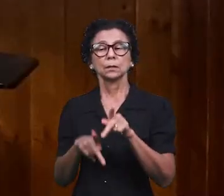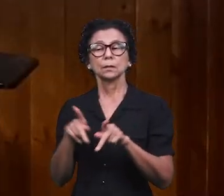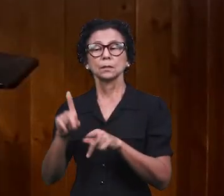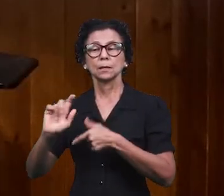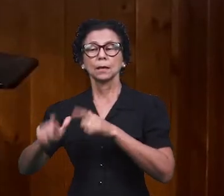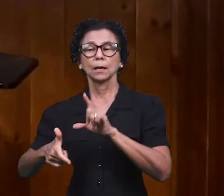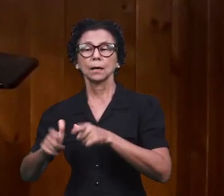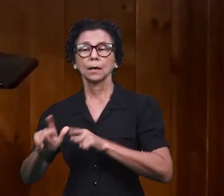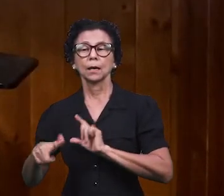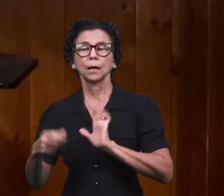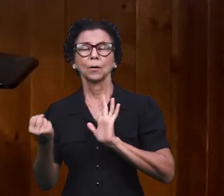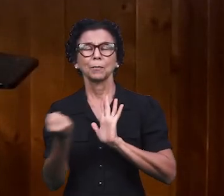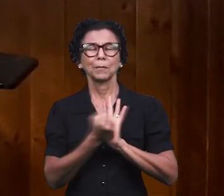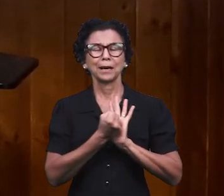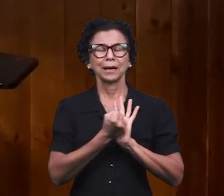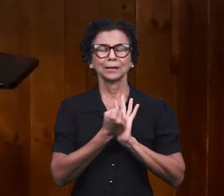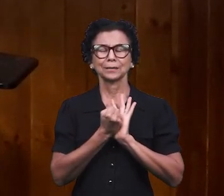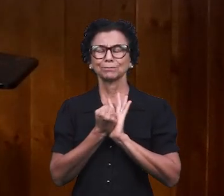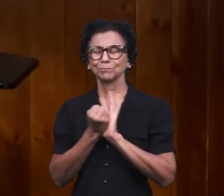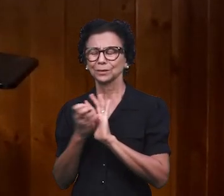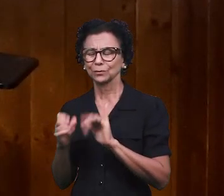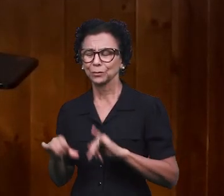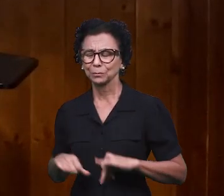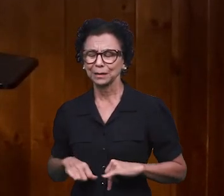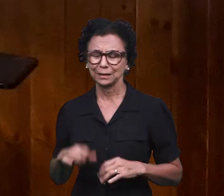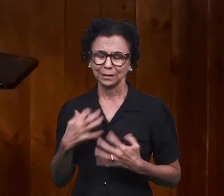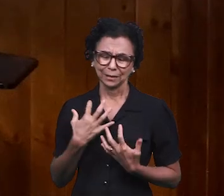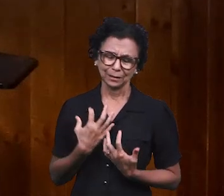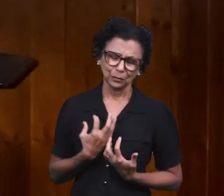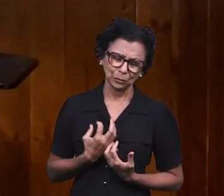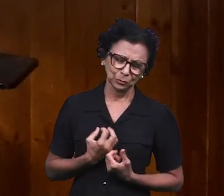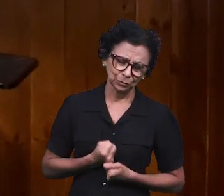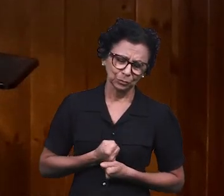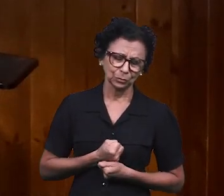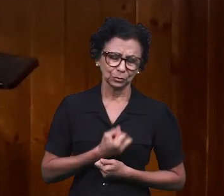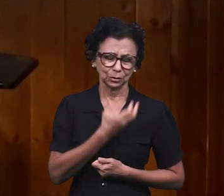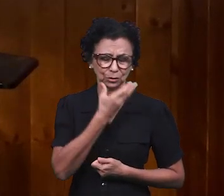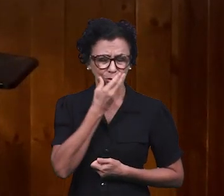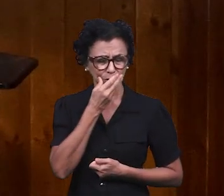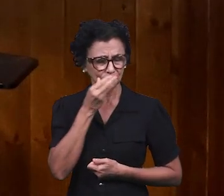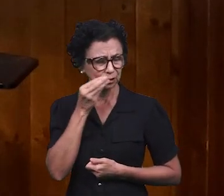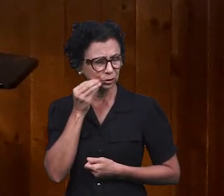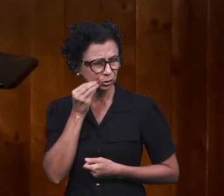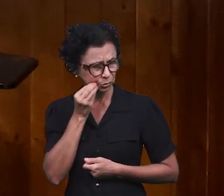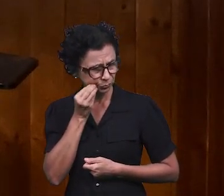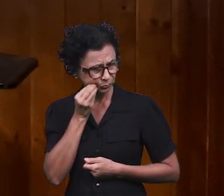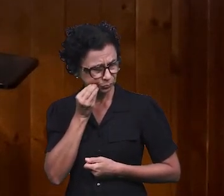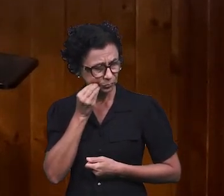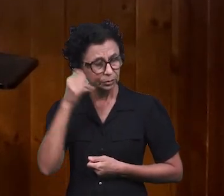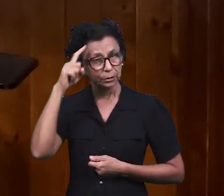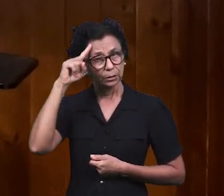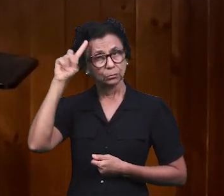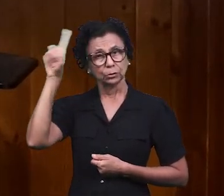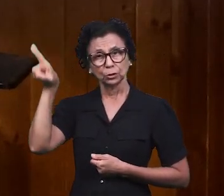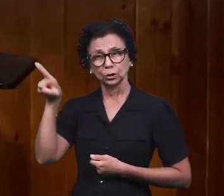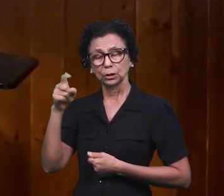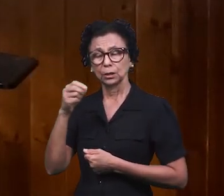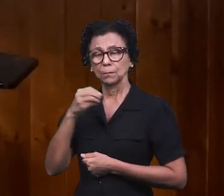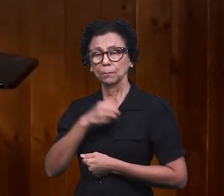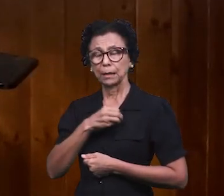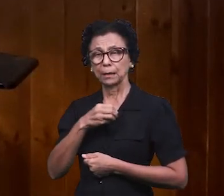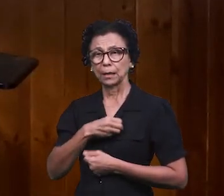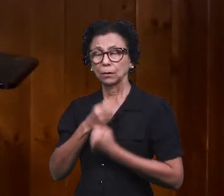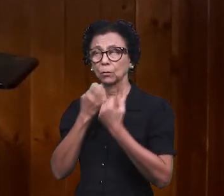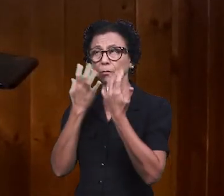um dia de sofrimento, de angústia, de jejum. É o dia do perdão, o dia de confissão dos